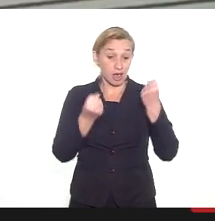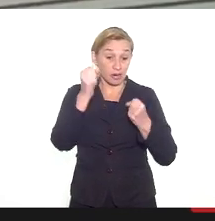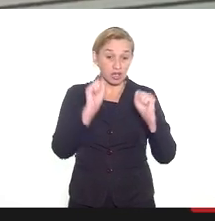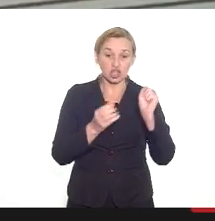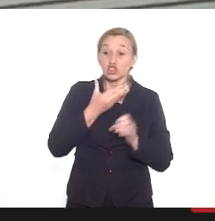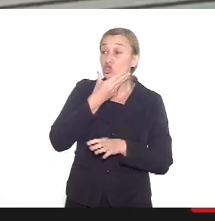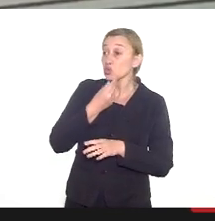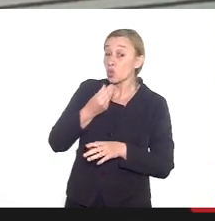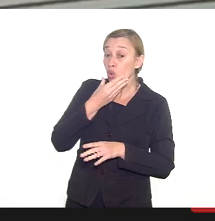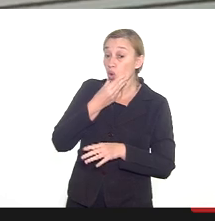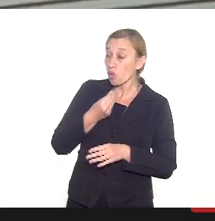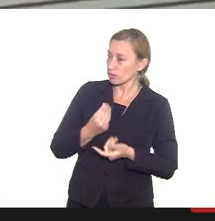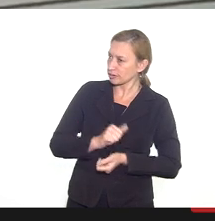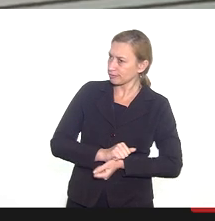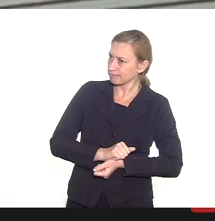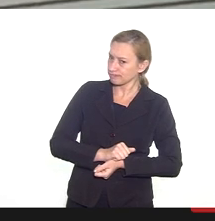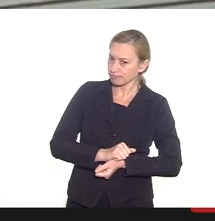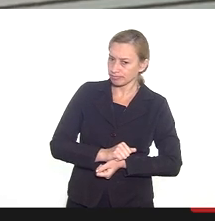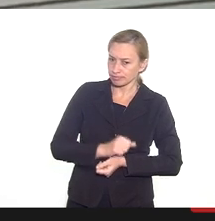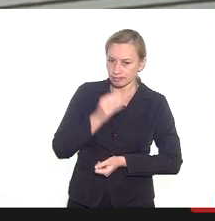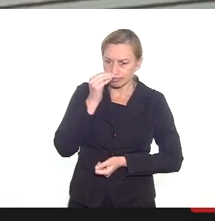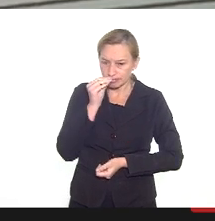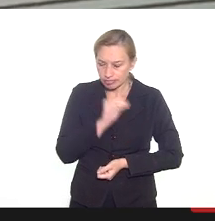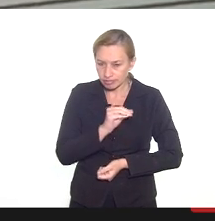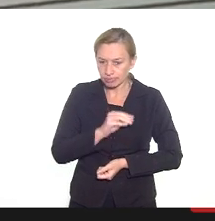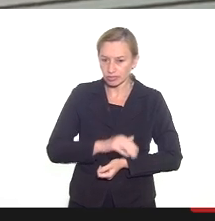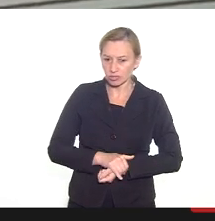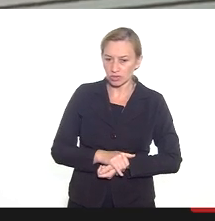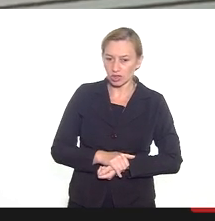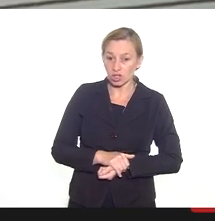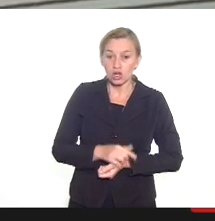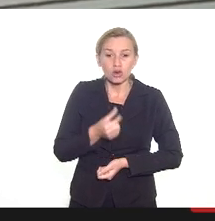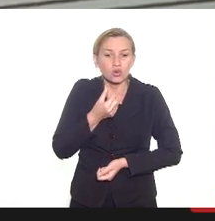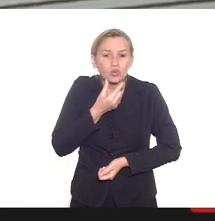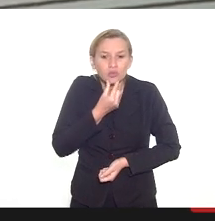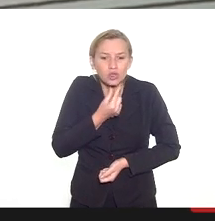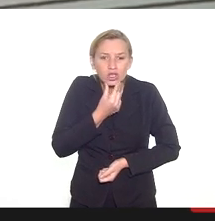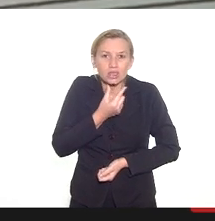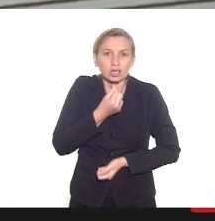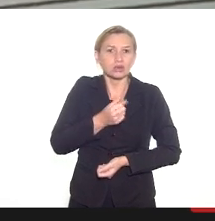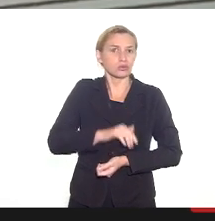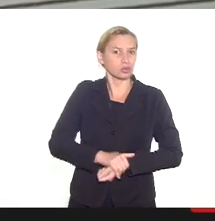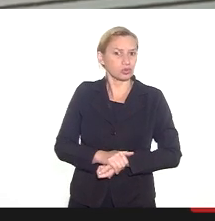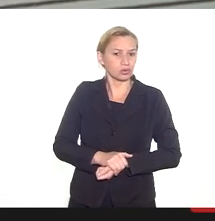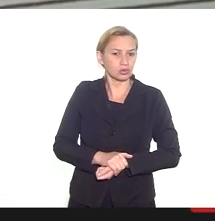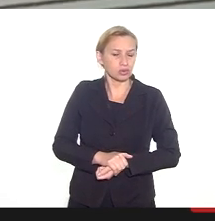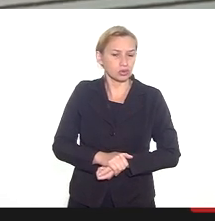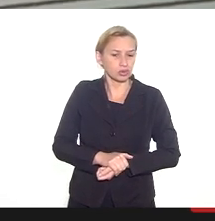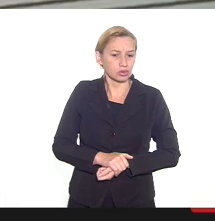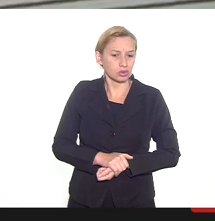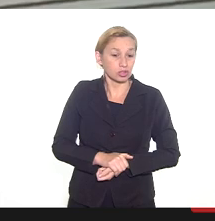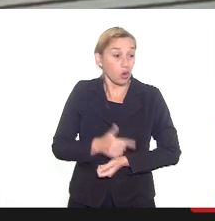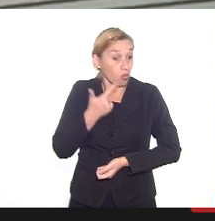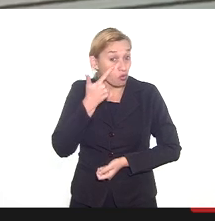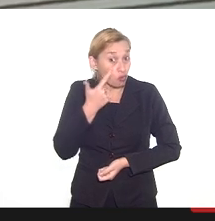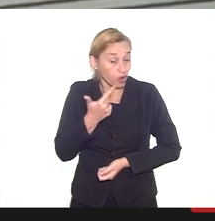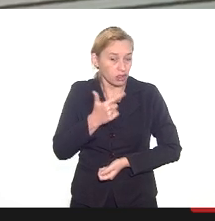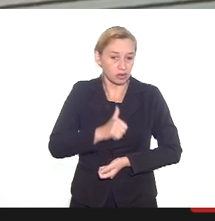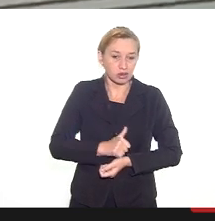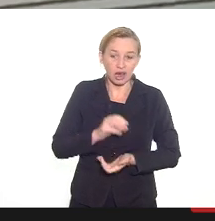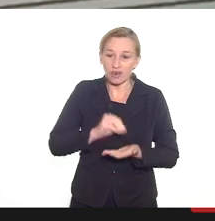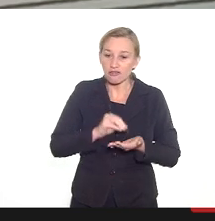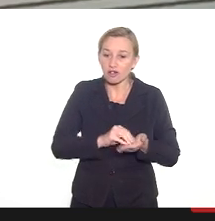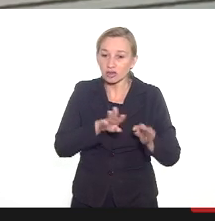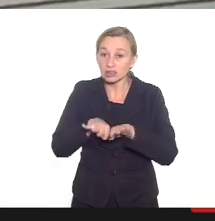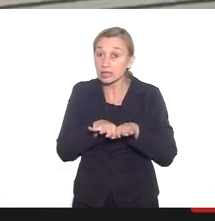que abusam é essa? São meninos, esses meninos estão expostos a uma situação em que eles estão vendo a